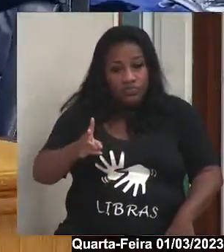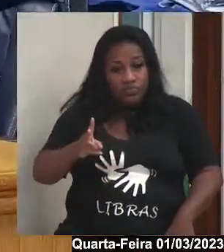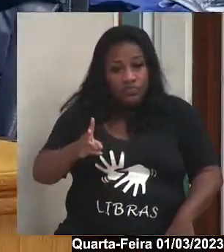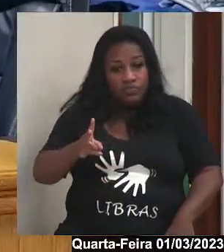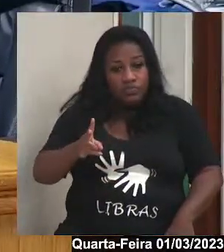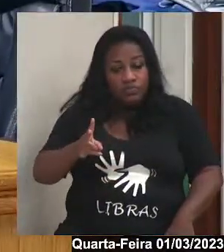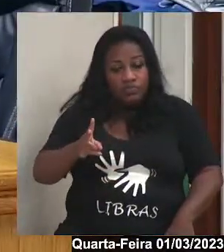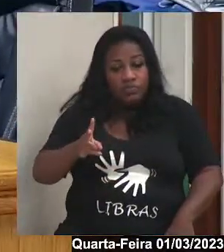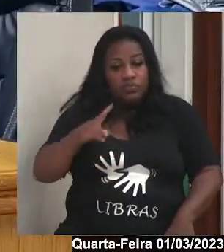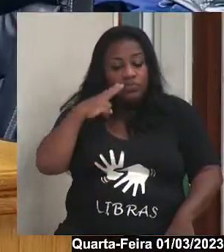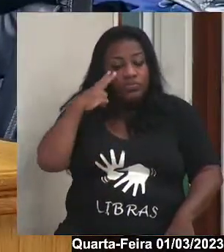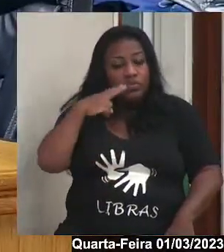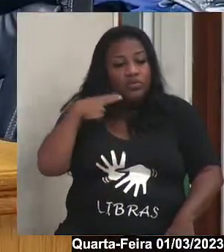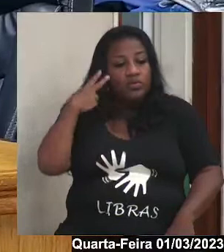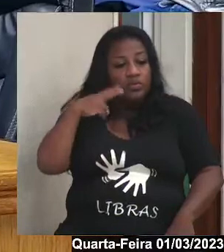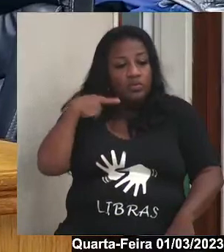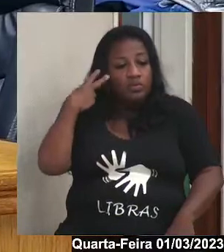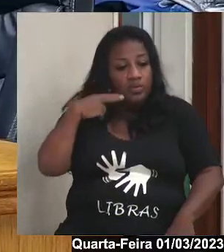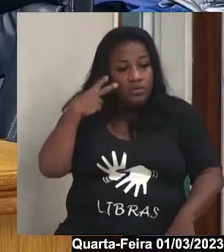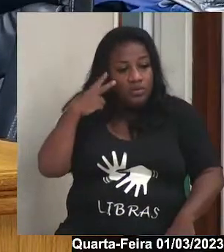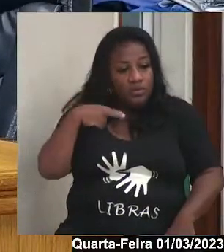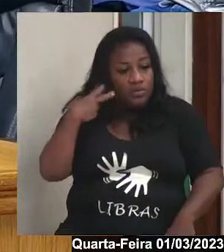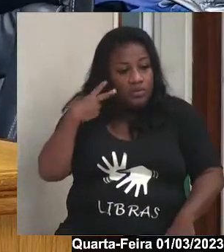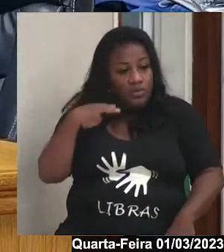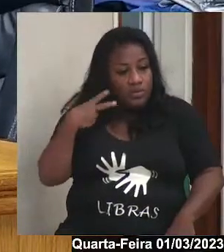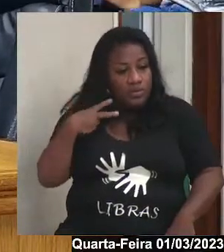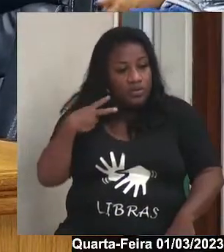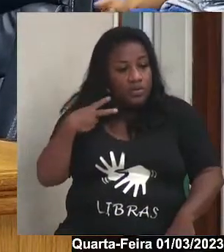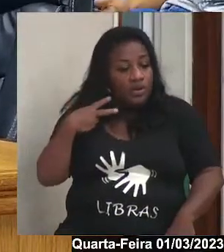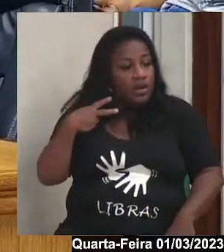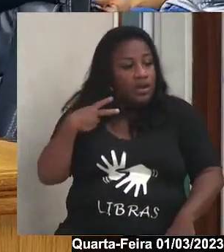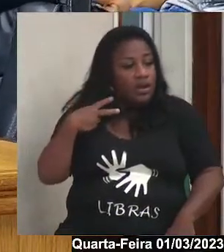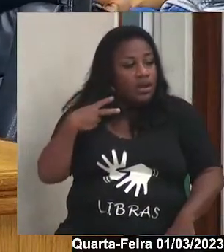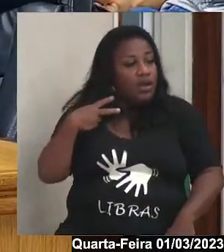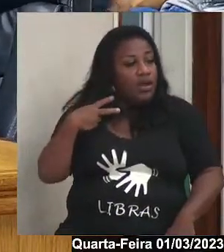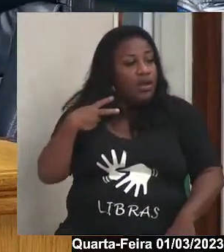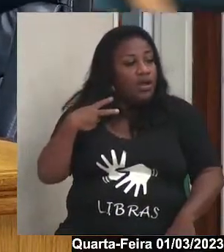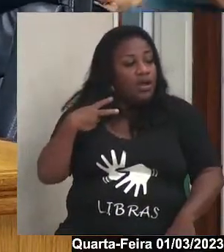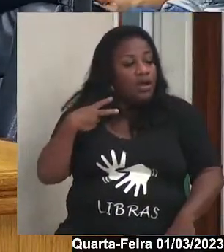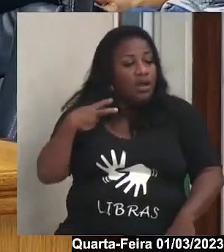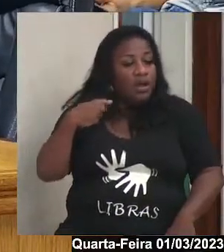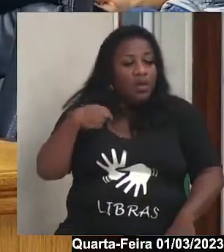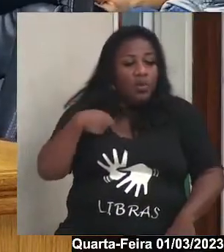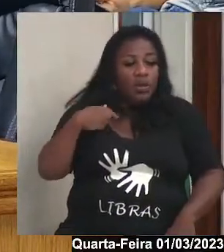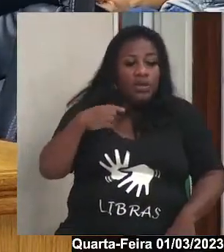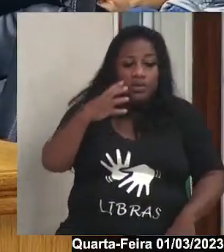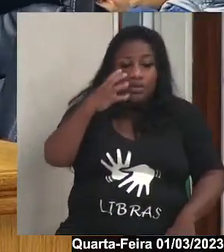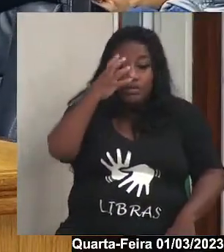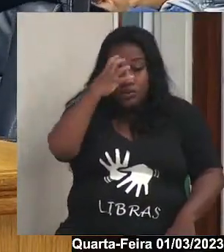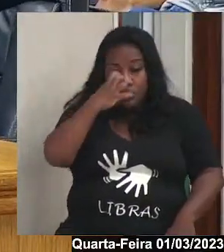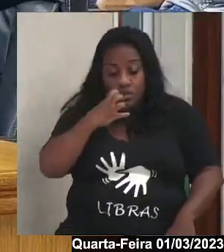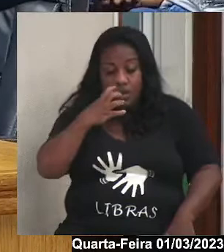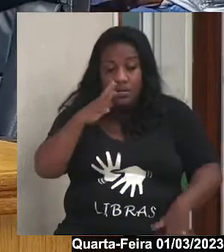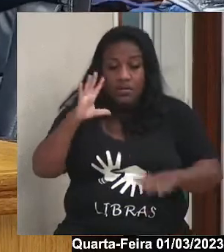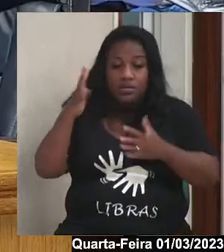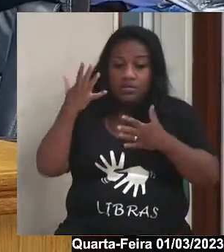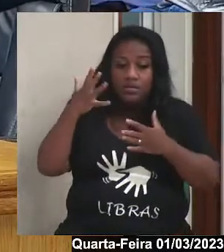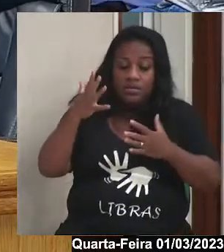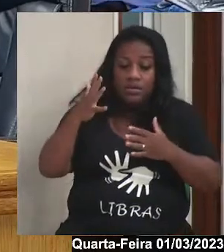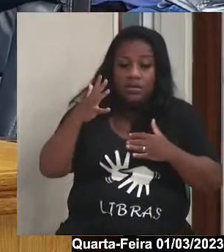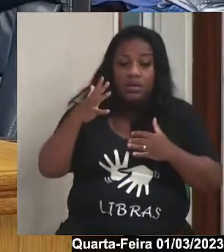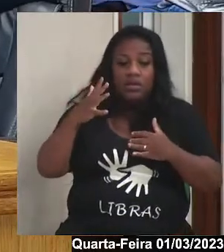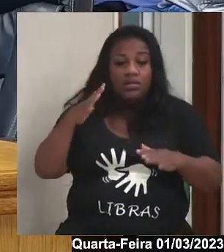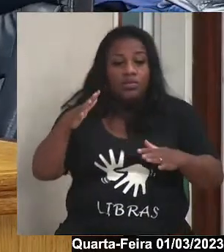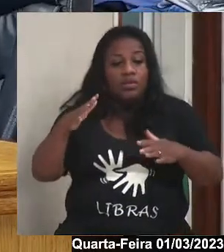quando o vereador ele aponta que ele faz a politicagem barata, porque assim, quando a política é séria, eu aplaudo. Quando